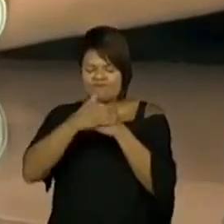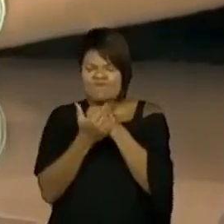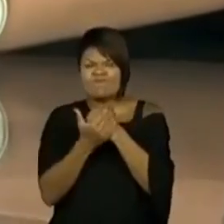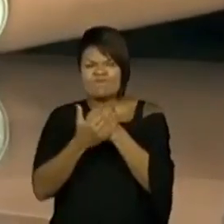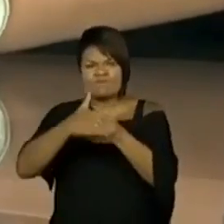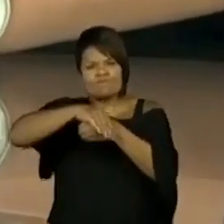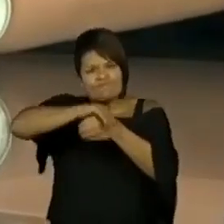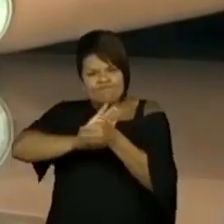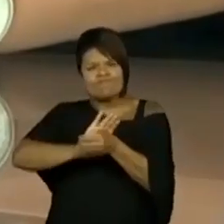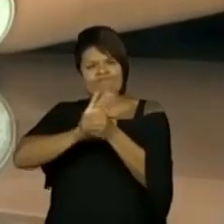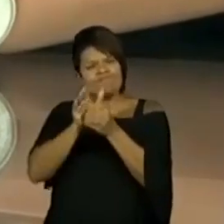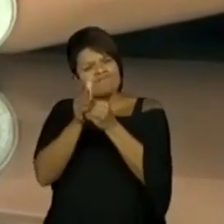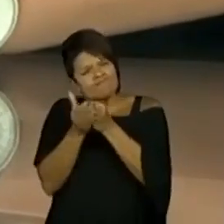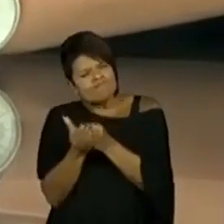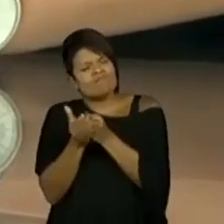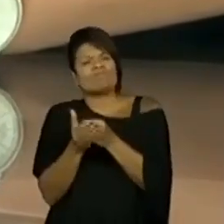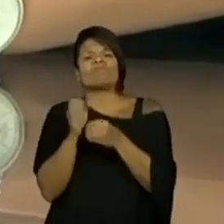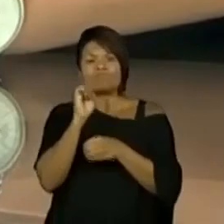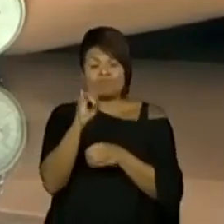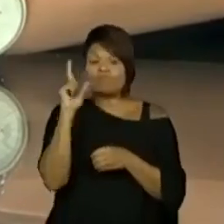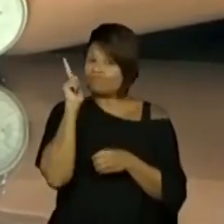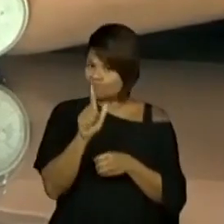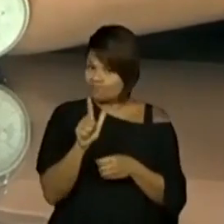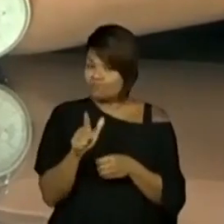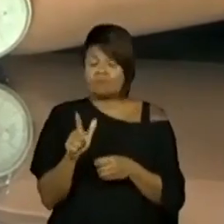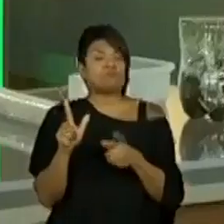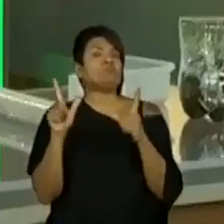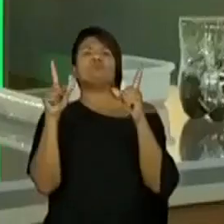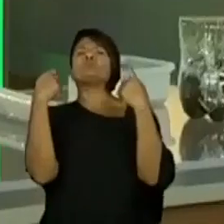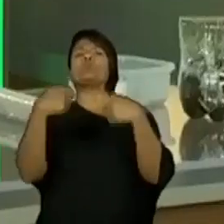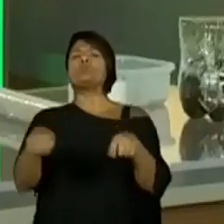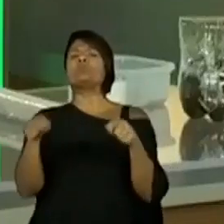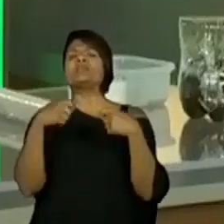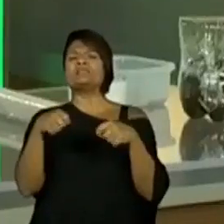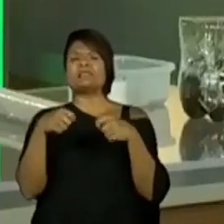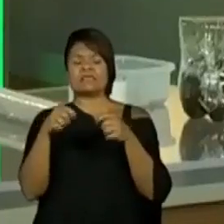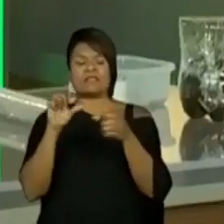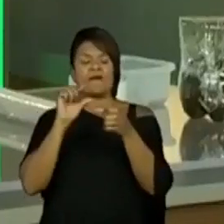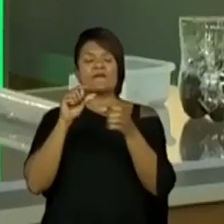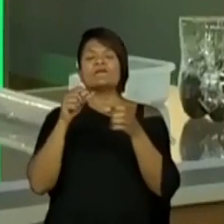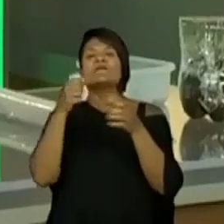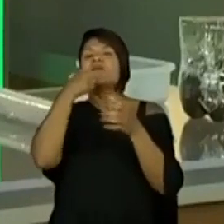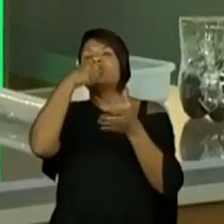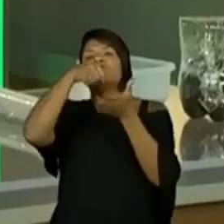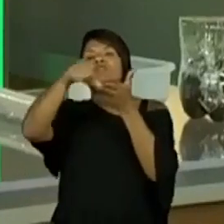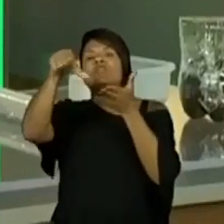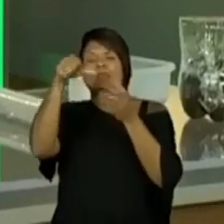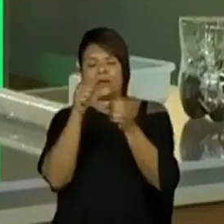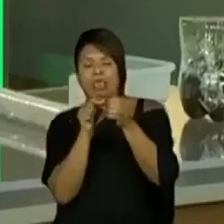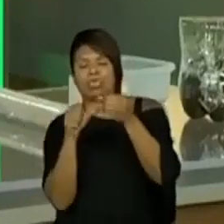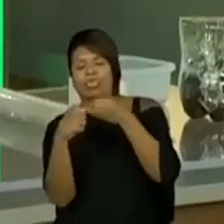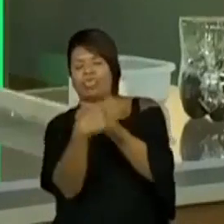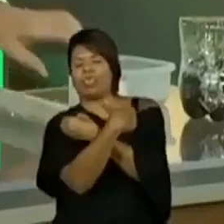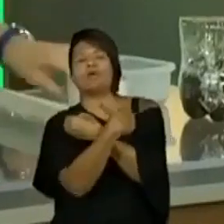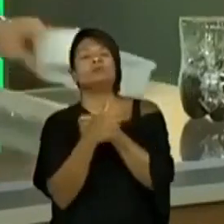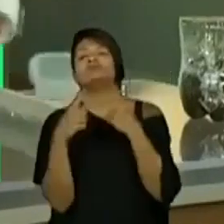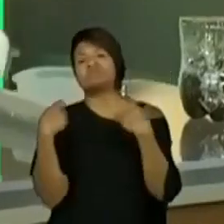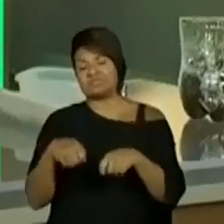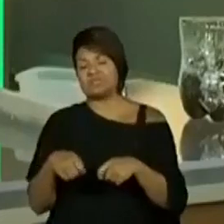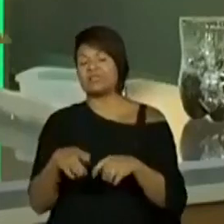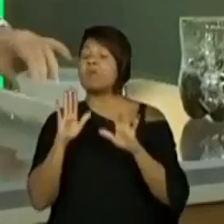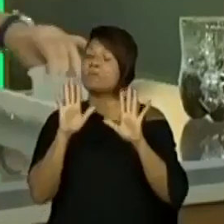Se você conseguir prender bem ele, você não precisa nem passar a fita, como eu vou mostrar agora, tá bom? Mas